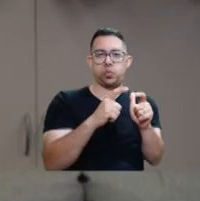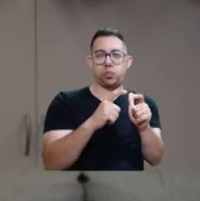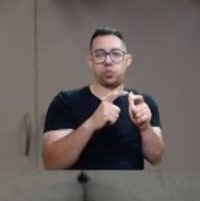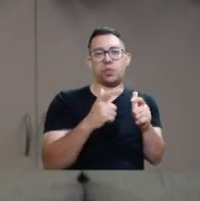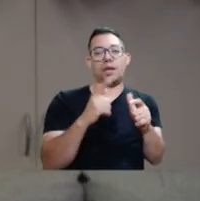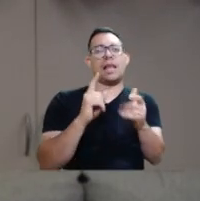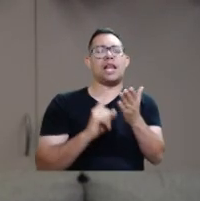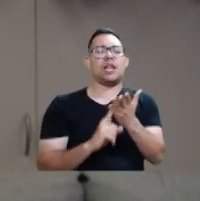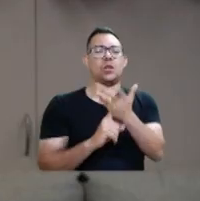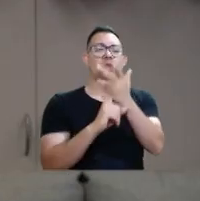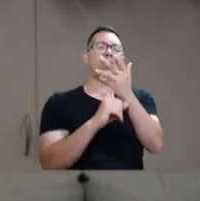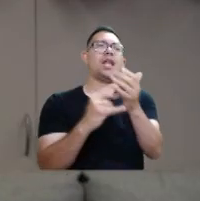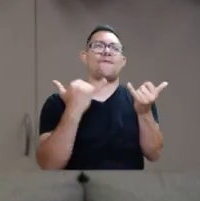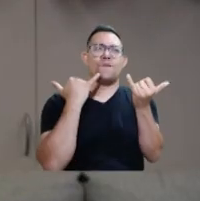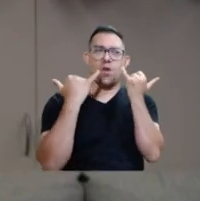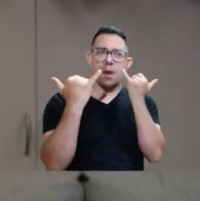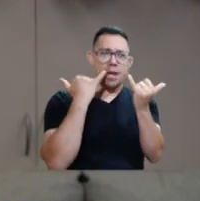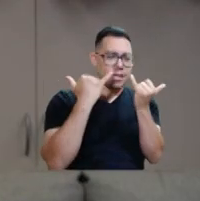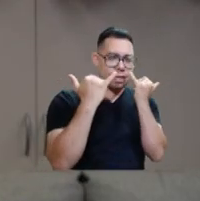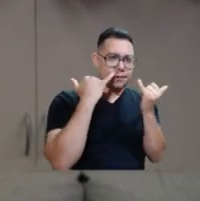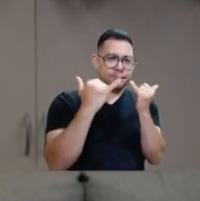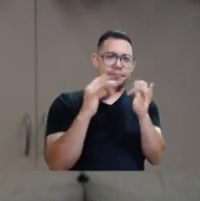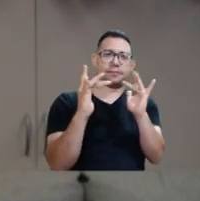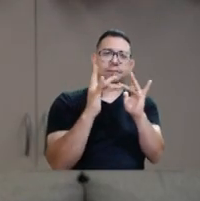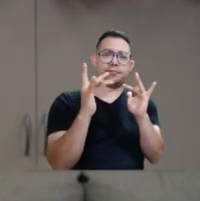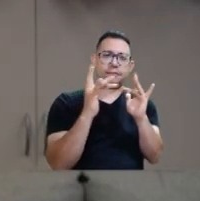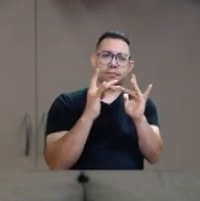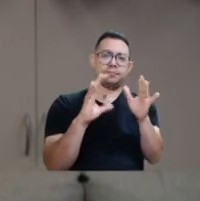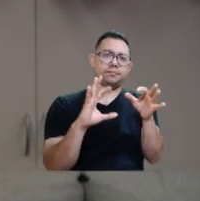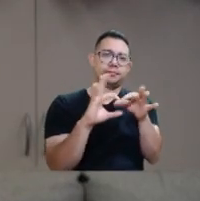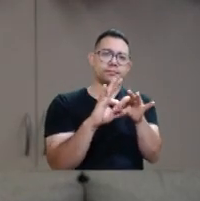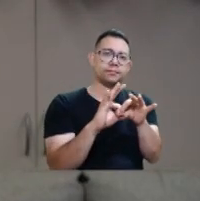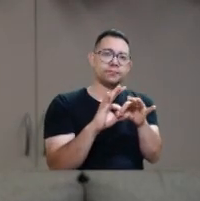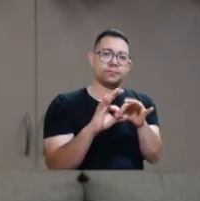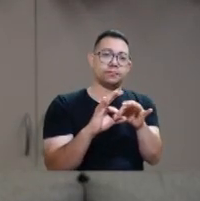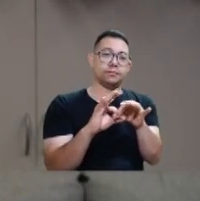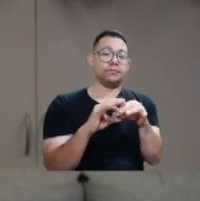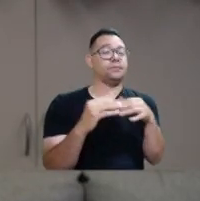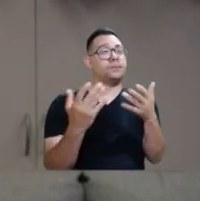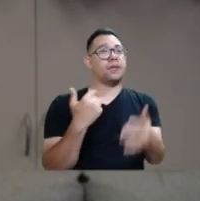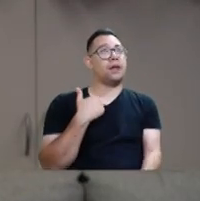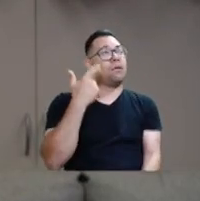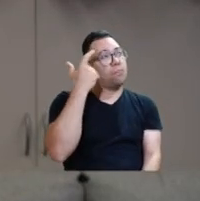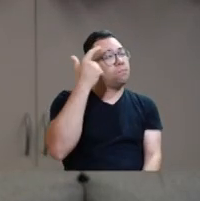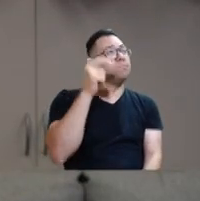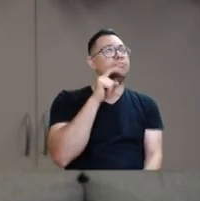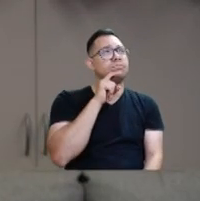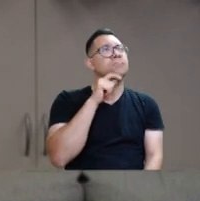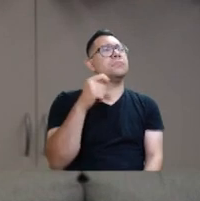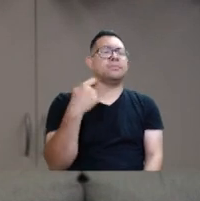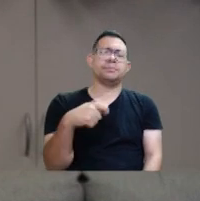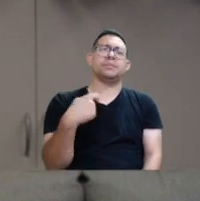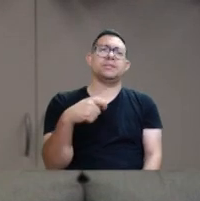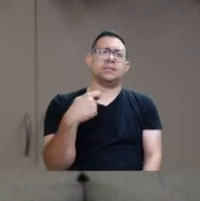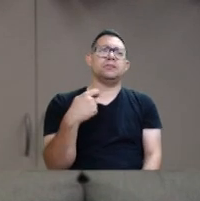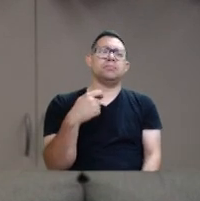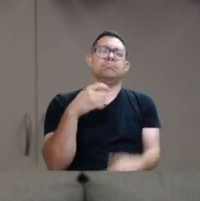metamorfose, digamos assim, de todos esses processos, né? Que envolve tecnologia, informação e tudo mais,